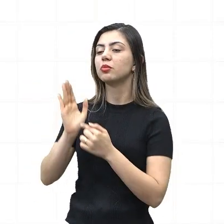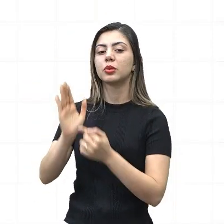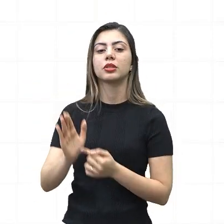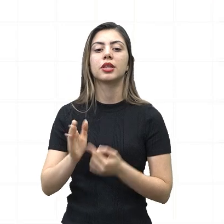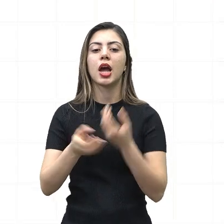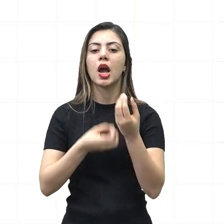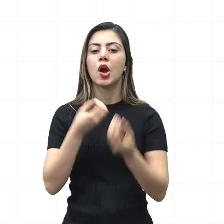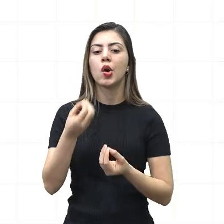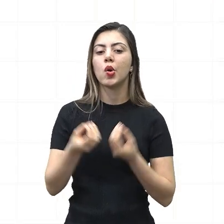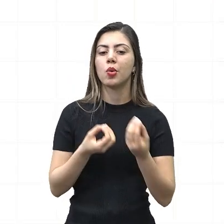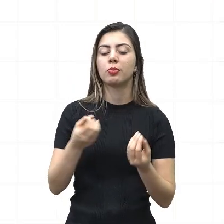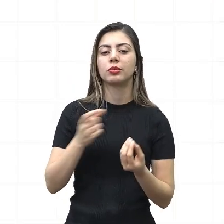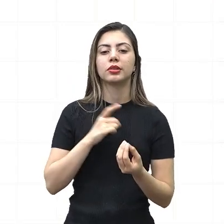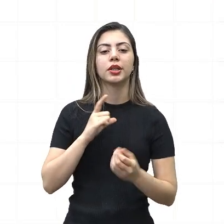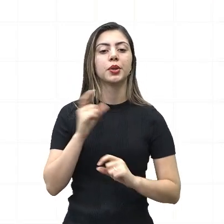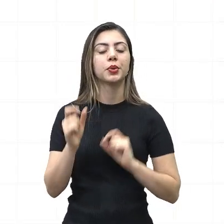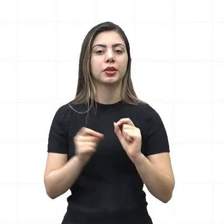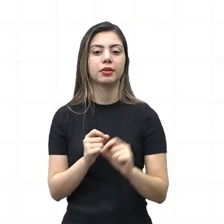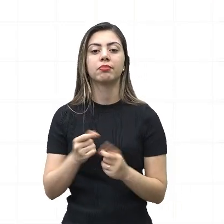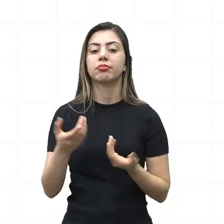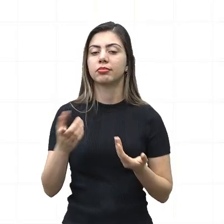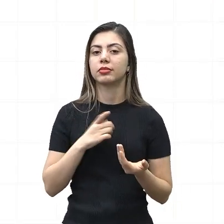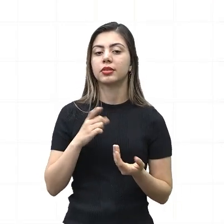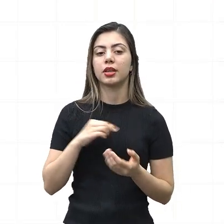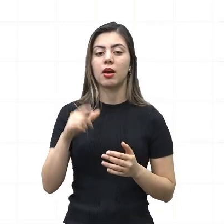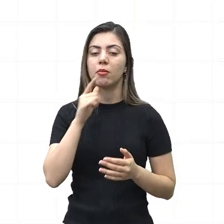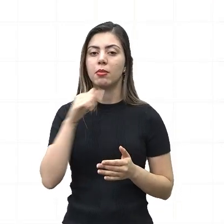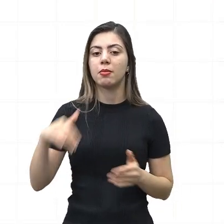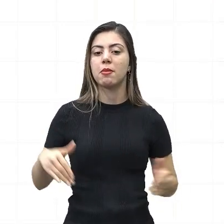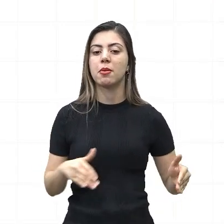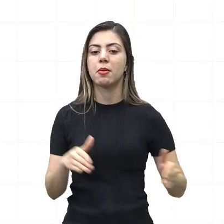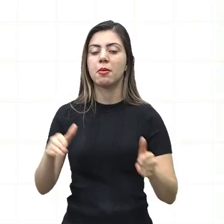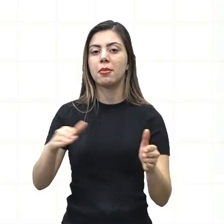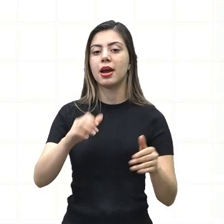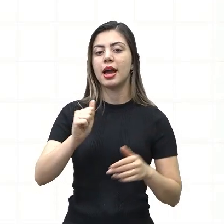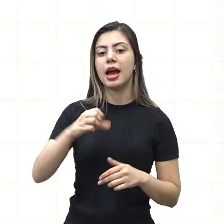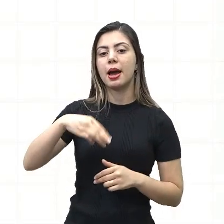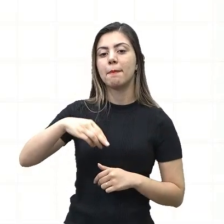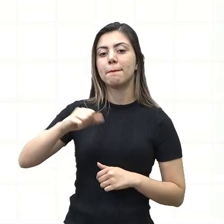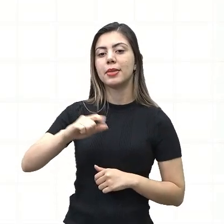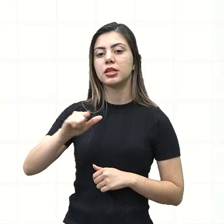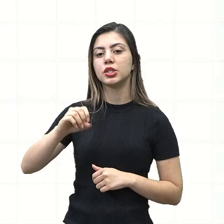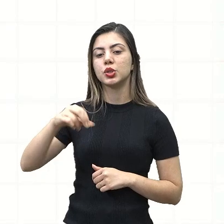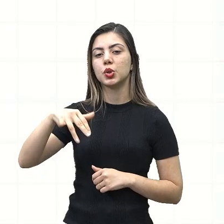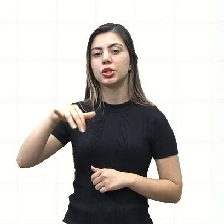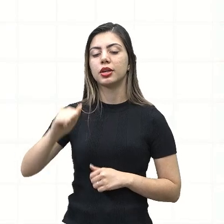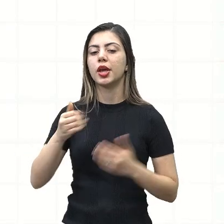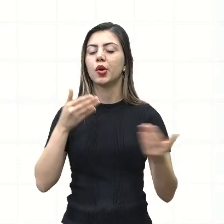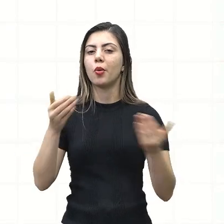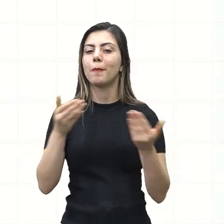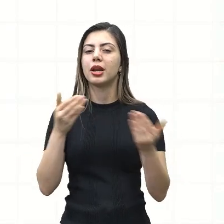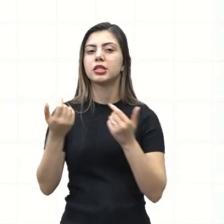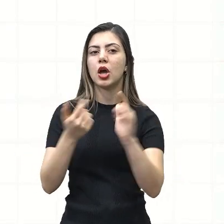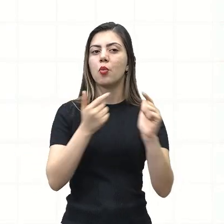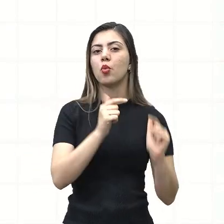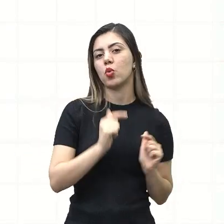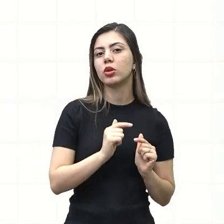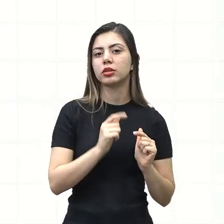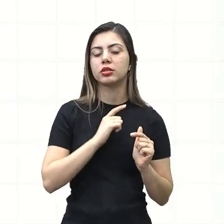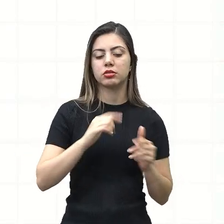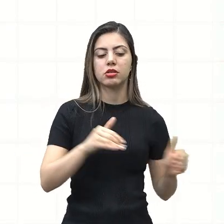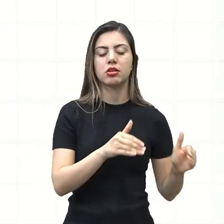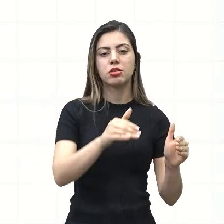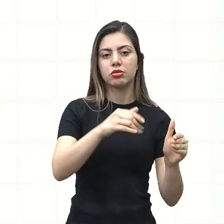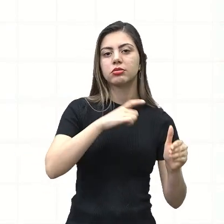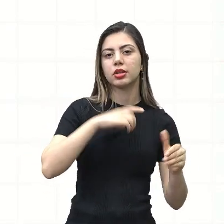amplitude, a extensão da bacia hidrográfica amazônica em relação às outras bacias hidrográficas do Brasil,